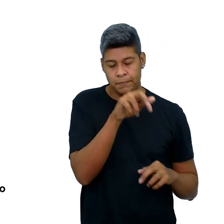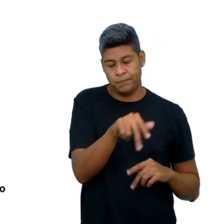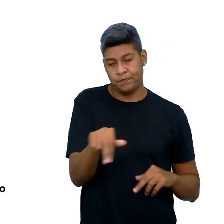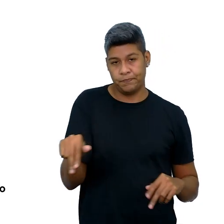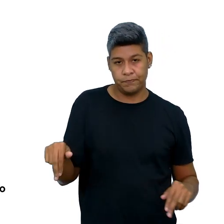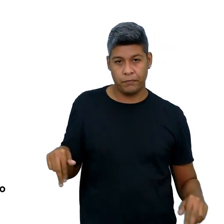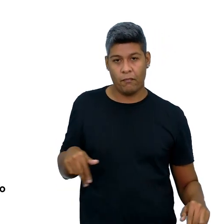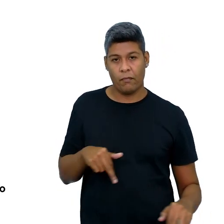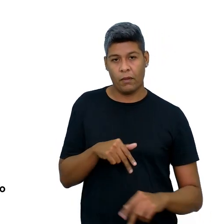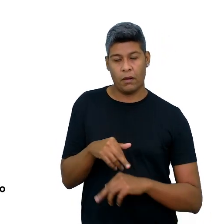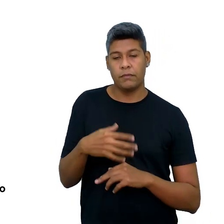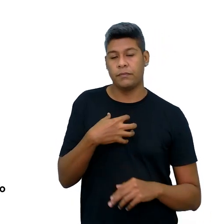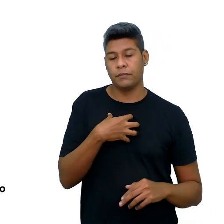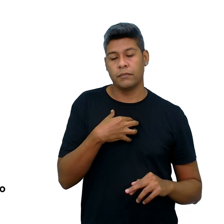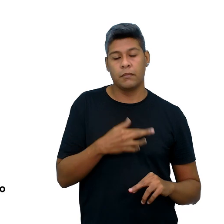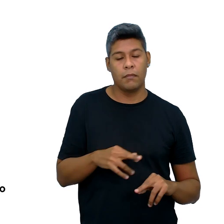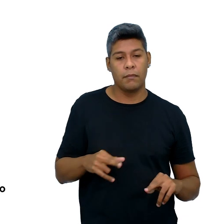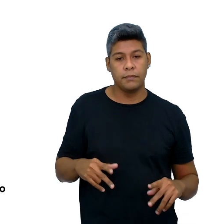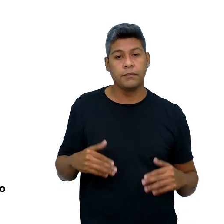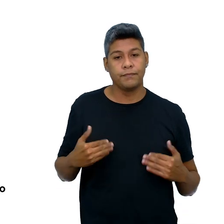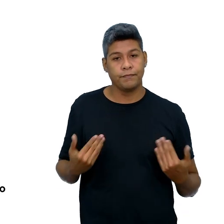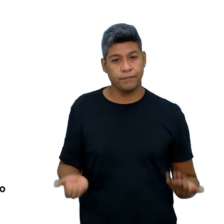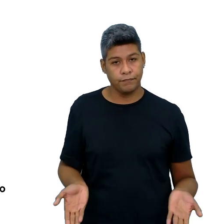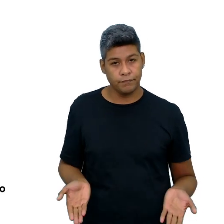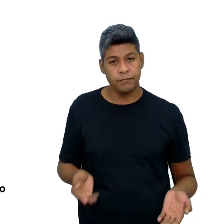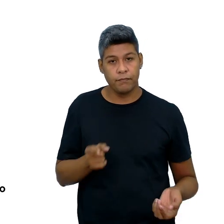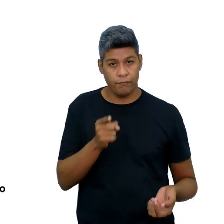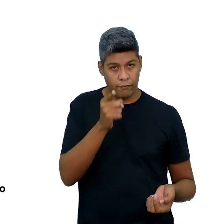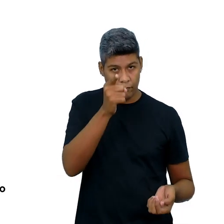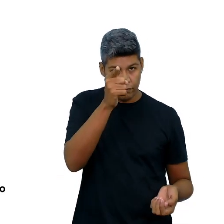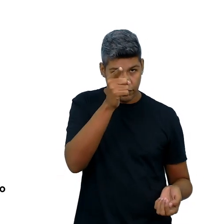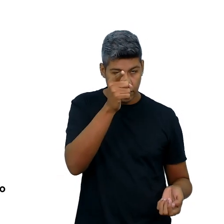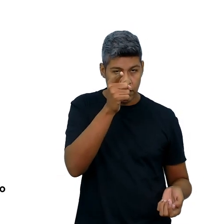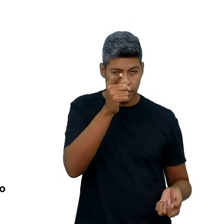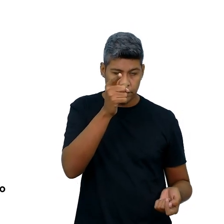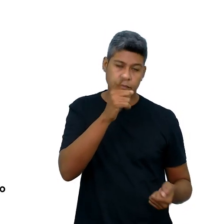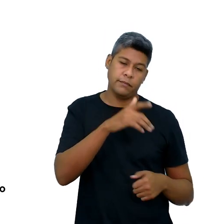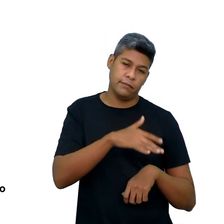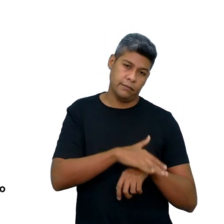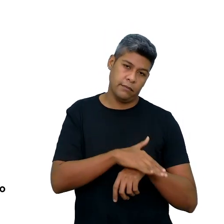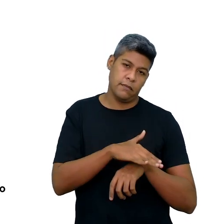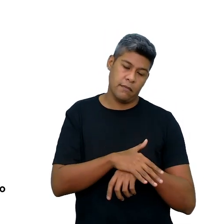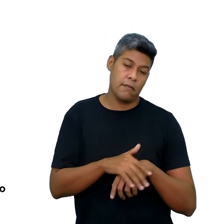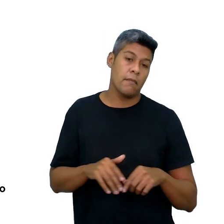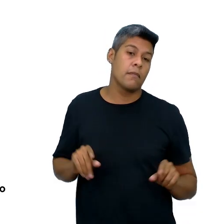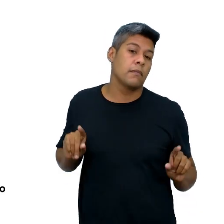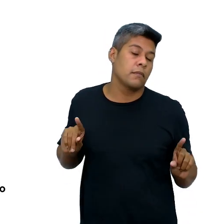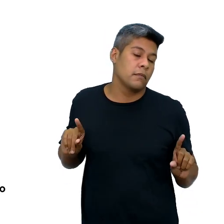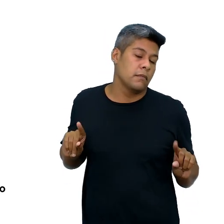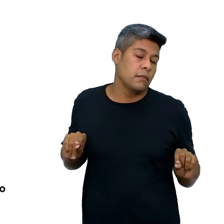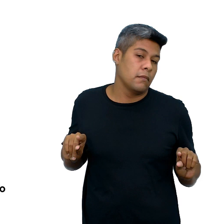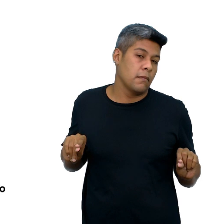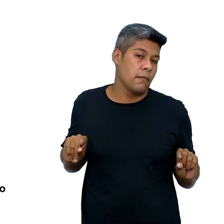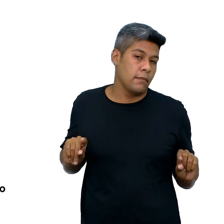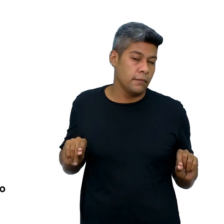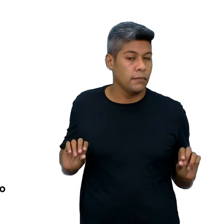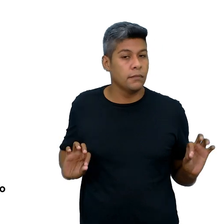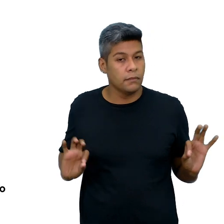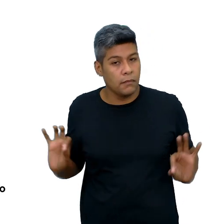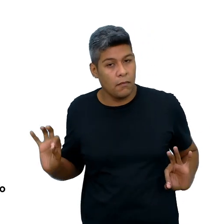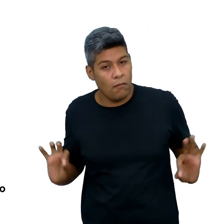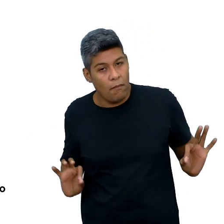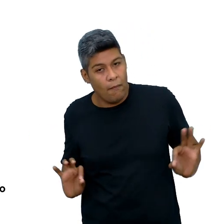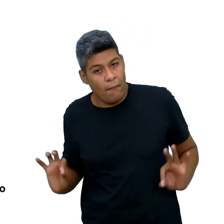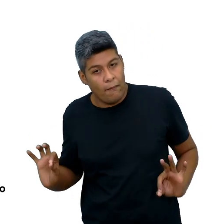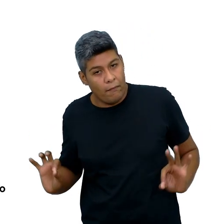eles aprendem de forma diferente. Então, ninguém melhor do que vocês, né, para fazer aí um